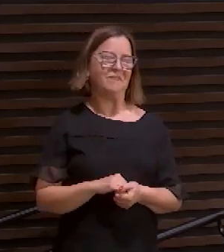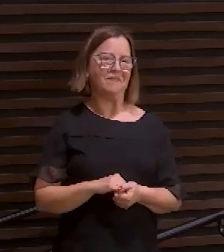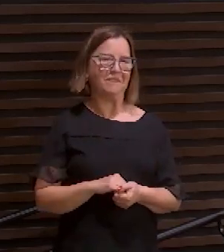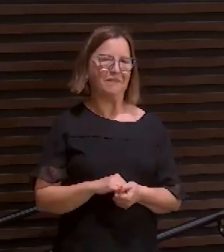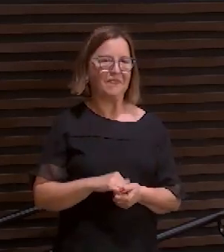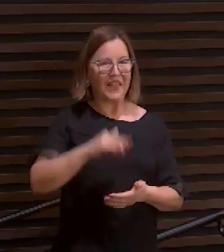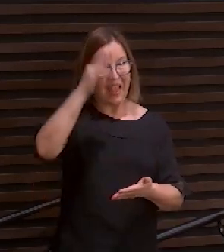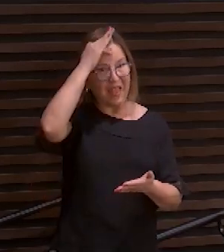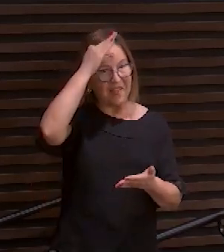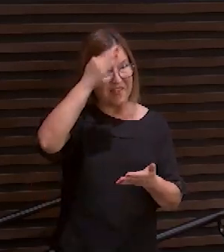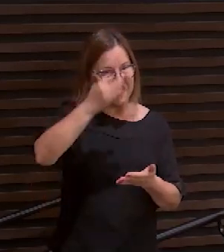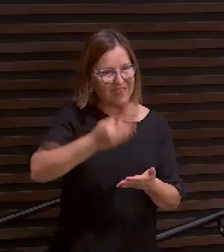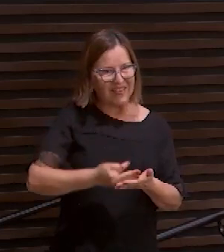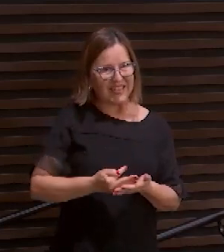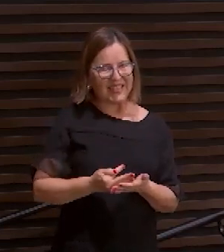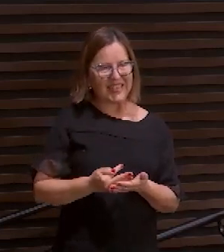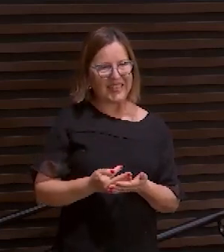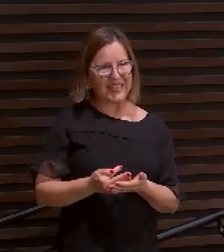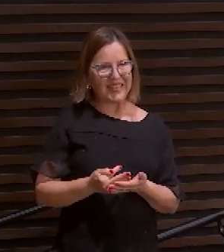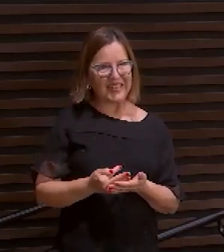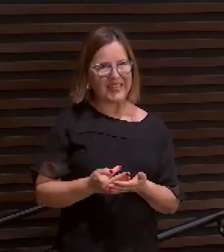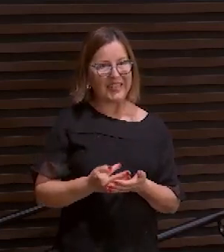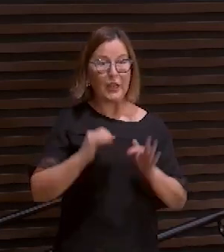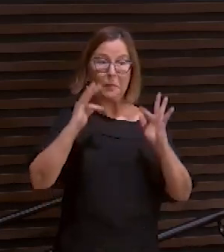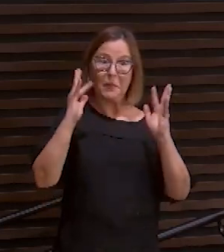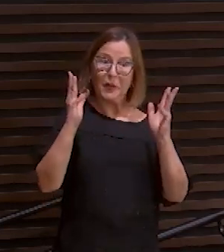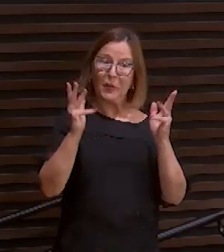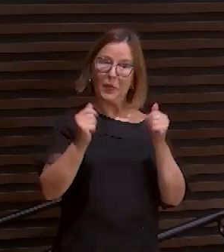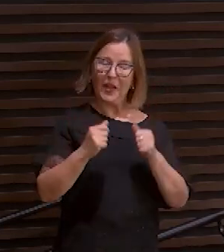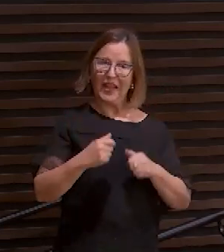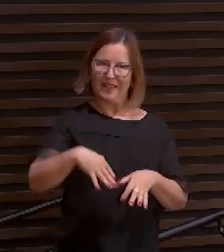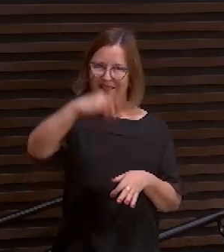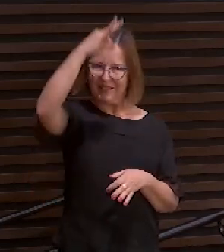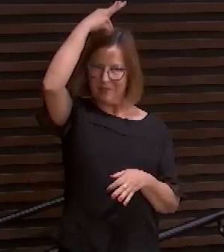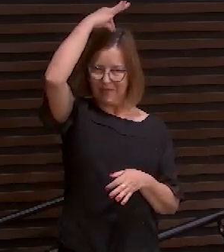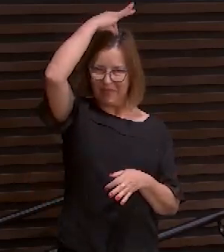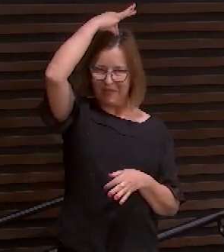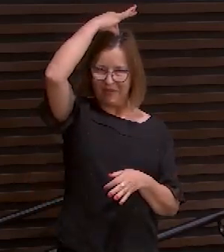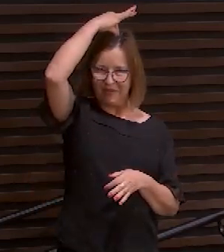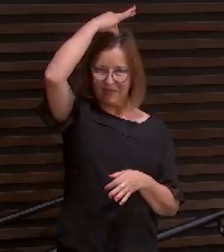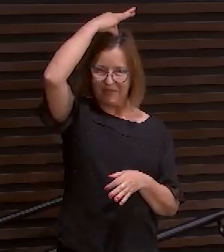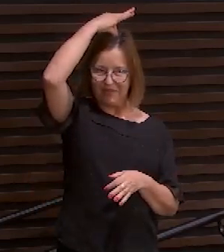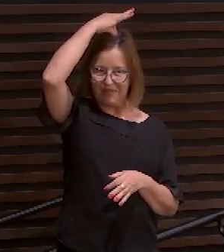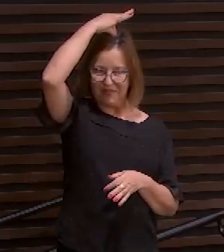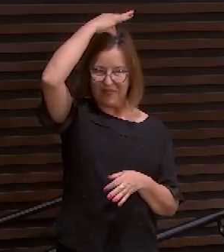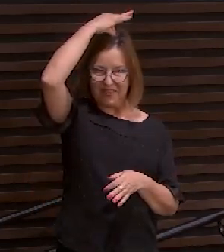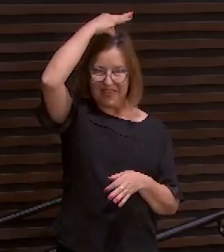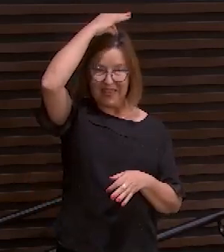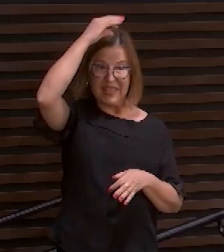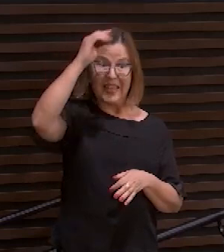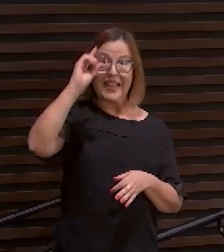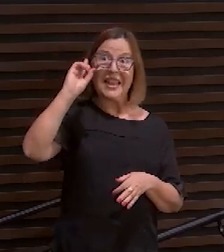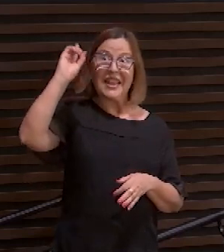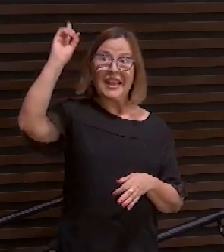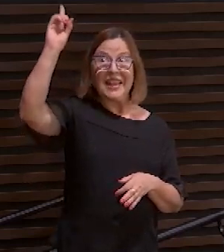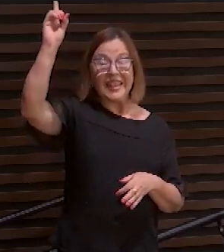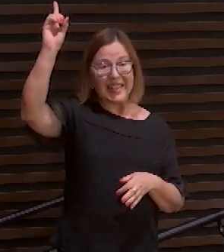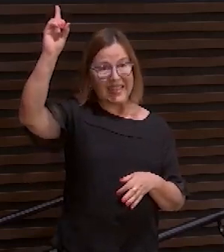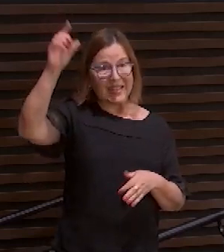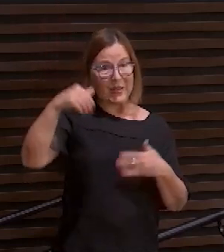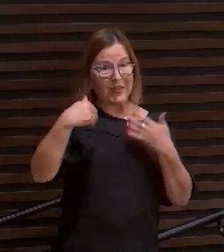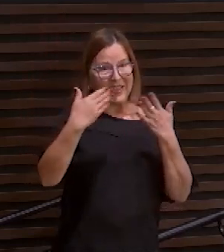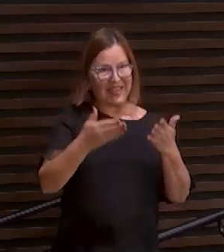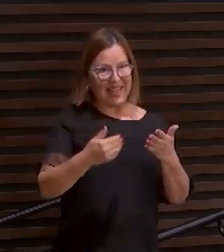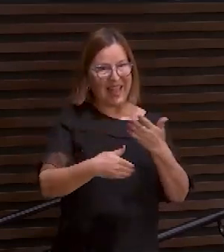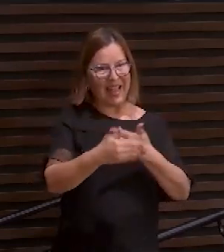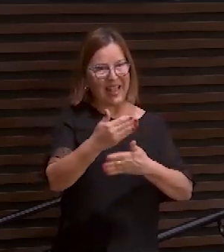Fé é um atributo espiritual dado espiritualmente por meio da